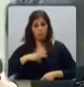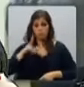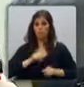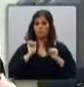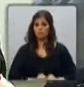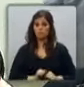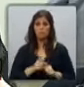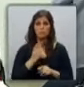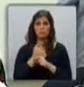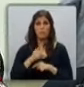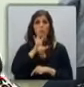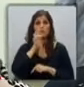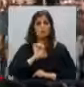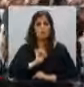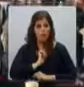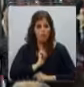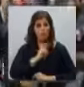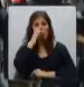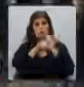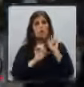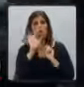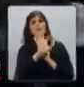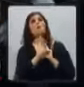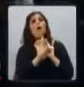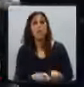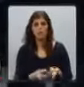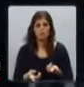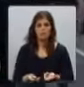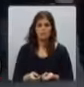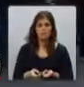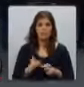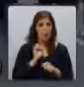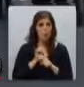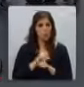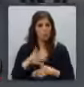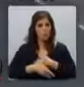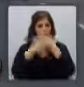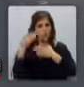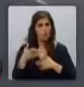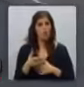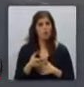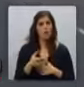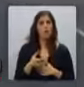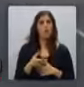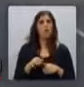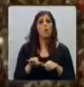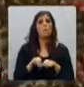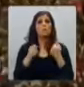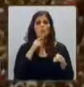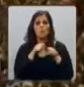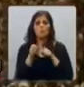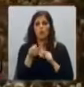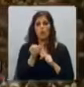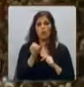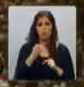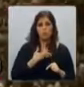conta o país que temos, o povo que somos. No mesmo dia em que o Partido Podemos, em Espanha, fez sair à rua